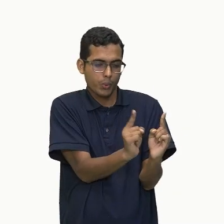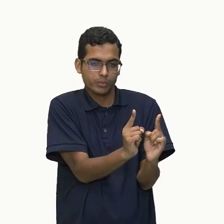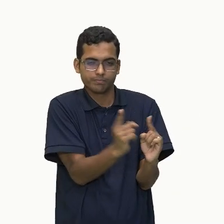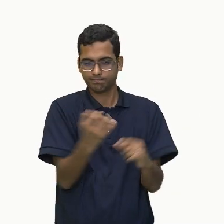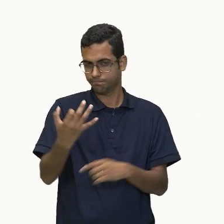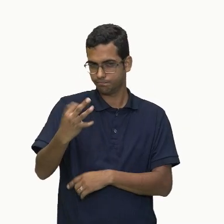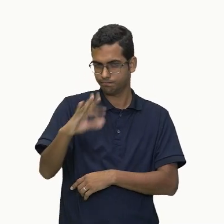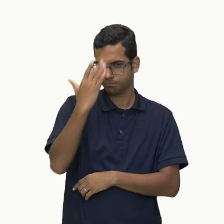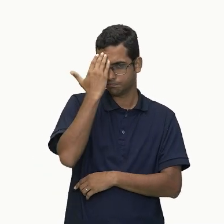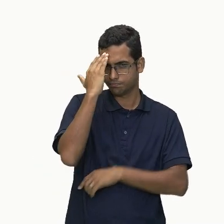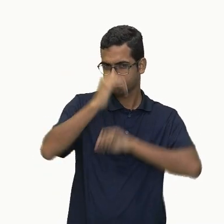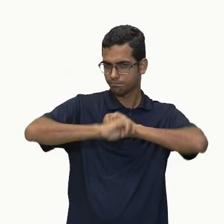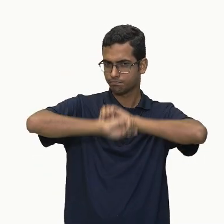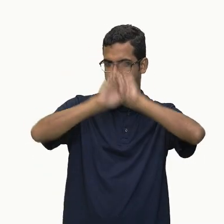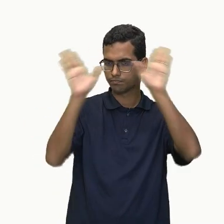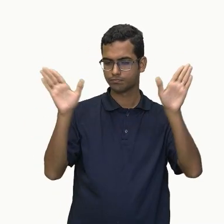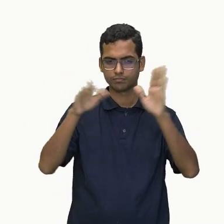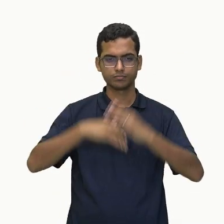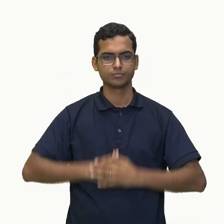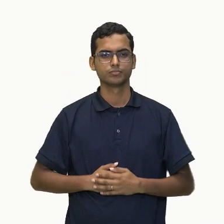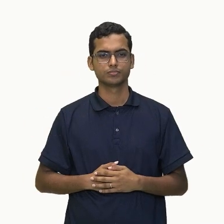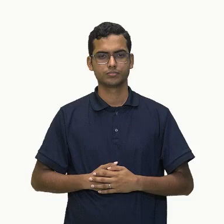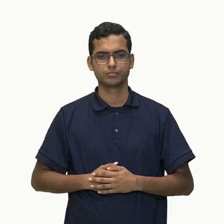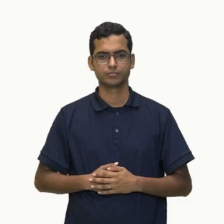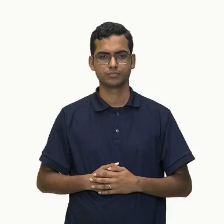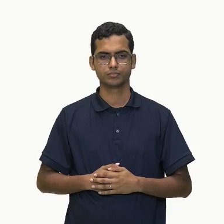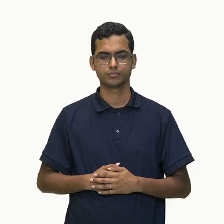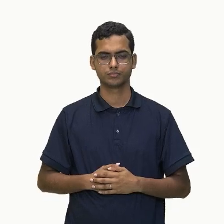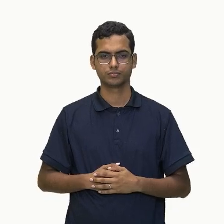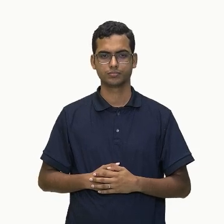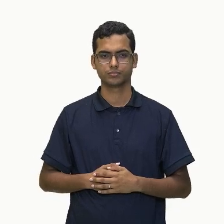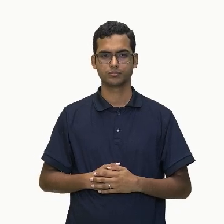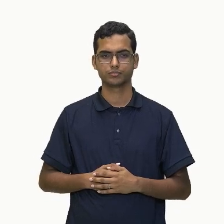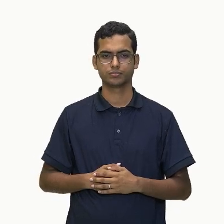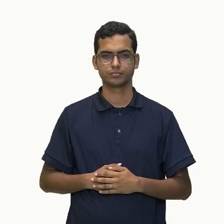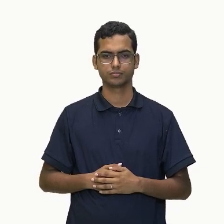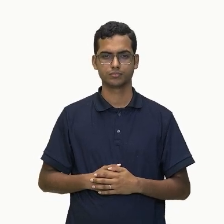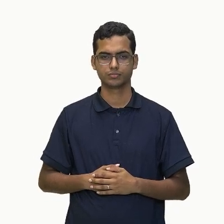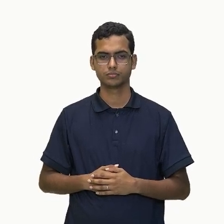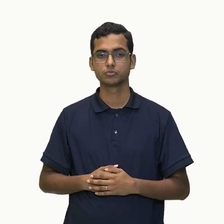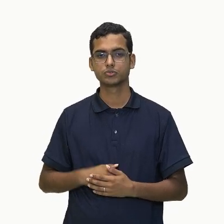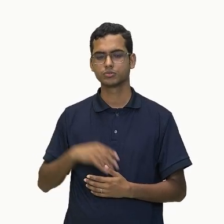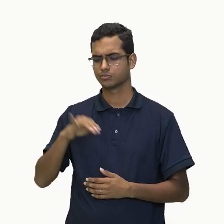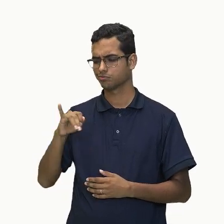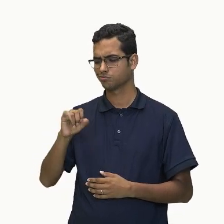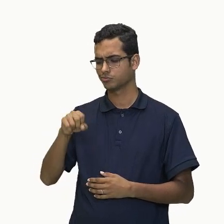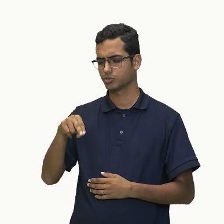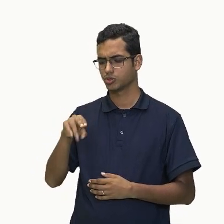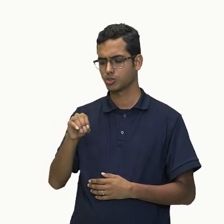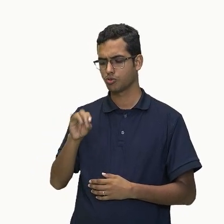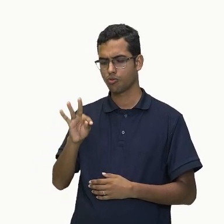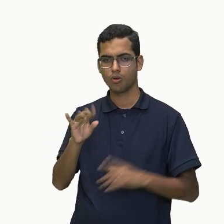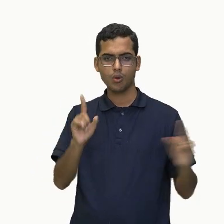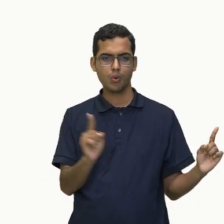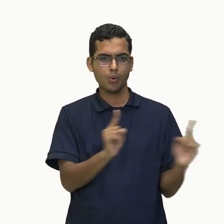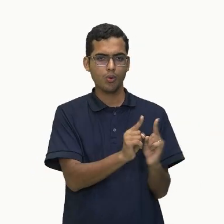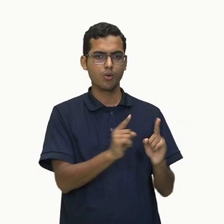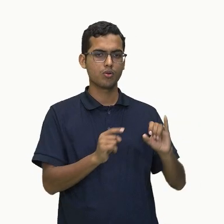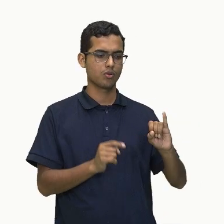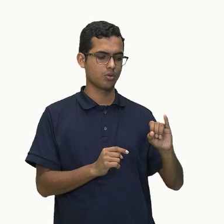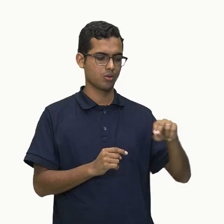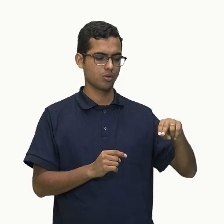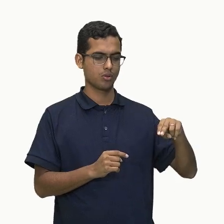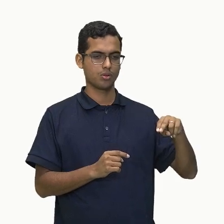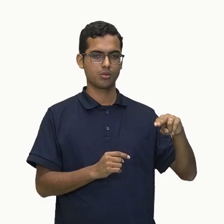bom? Isn't. Ao invés de escrever is not, você pode apenas escrever o isn't e vai